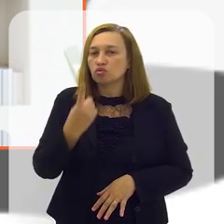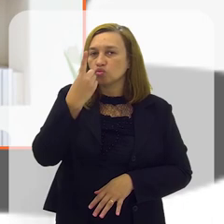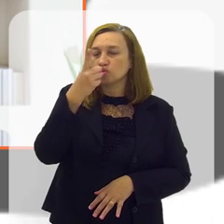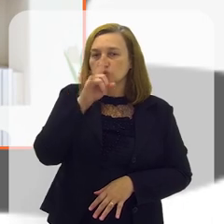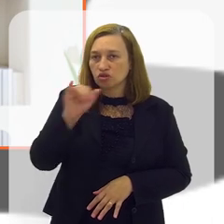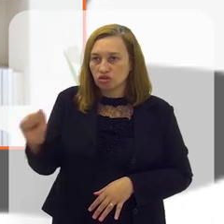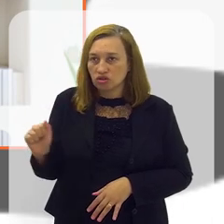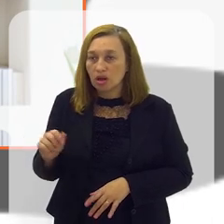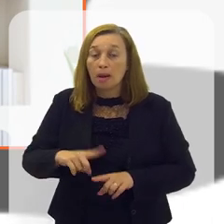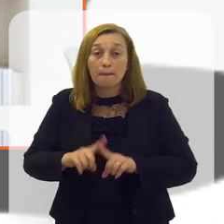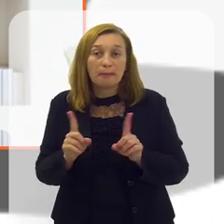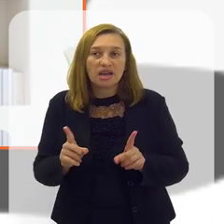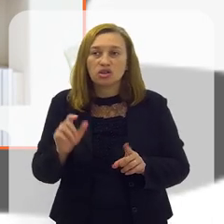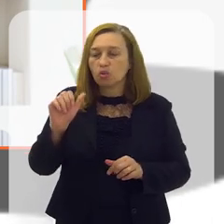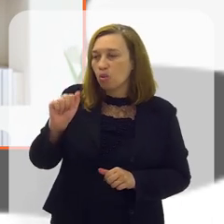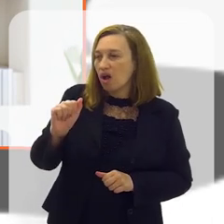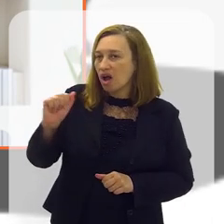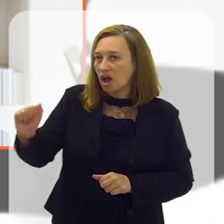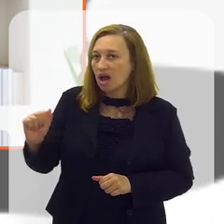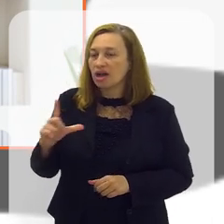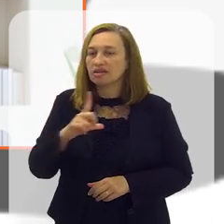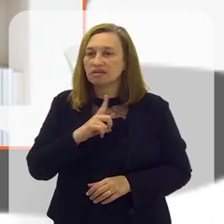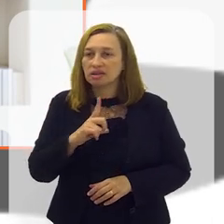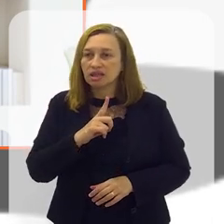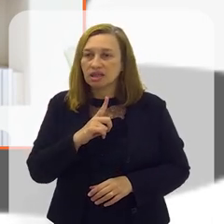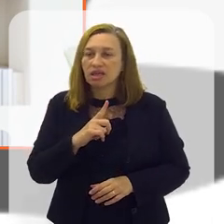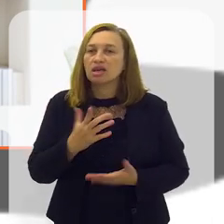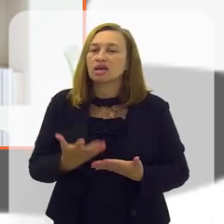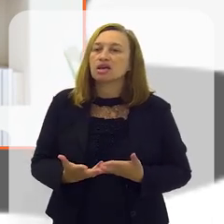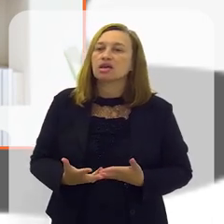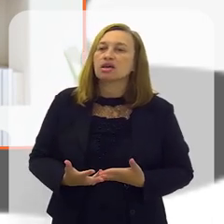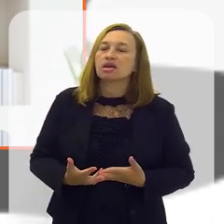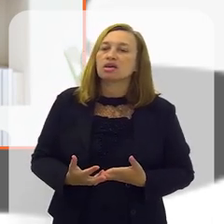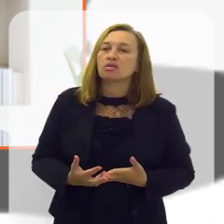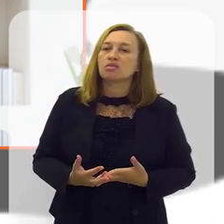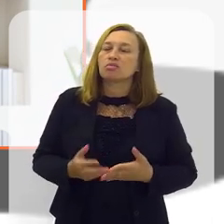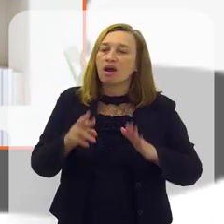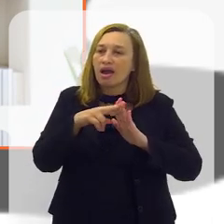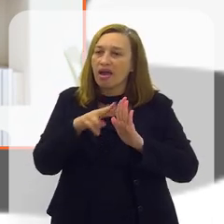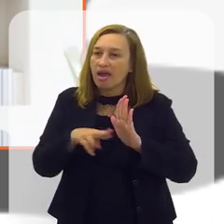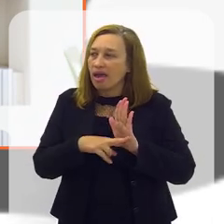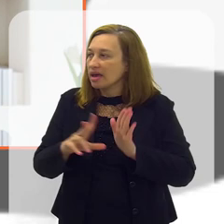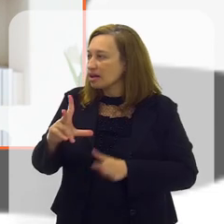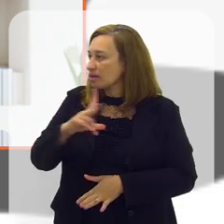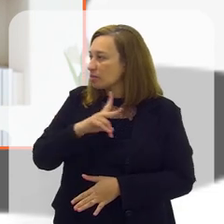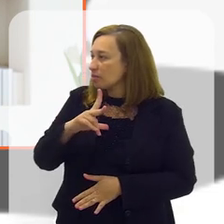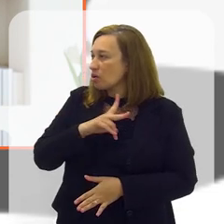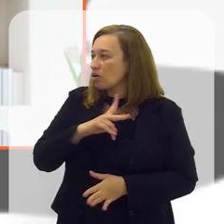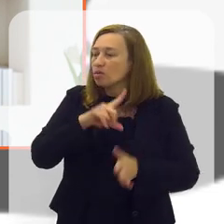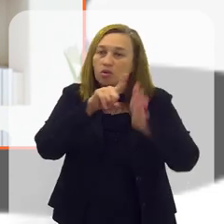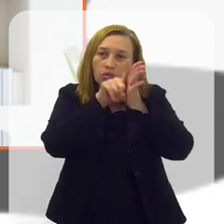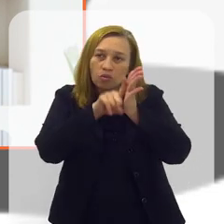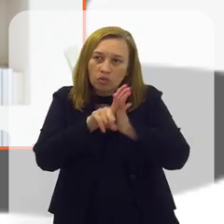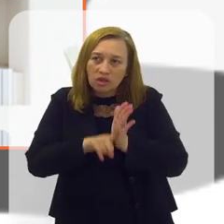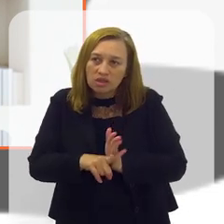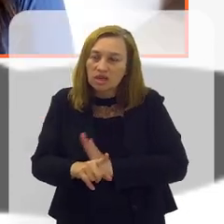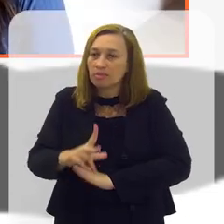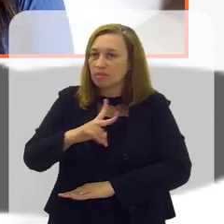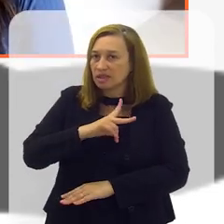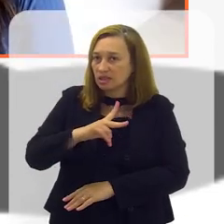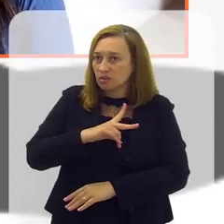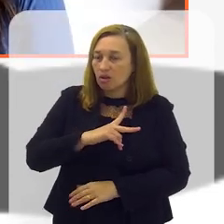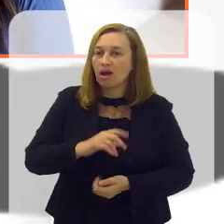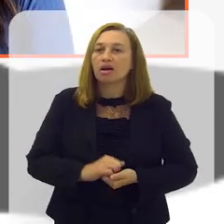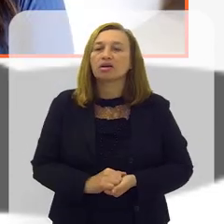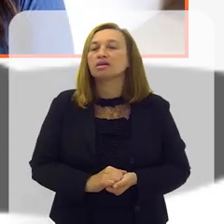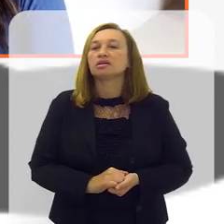5 ou mais doses numa única ocasião. Mas, no entanto, o AA, ele tem uma classificação própria, ele tem um exame numa